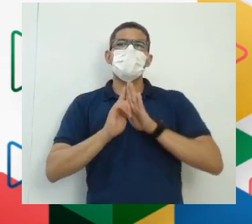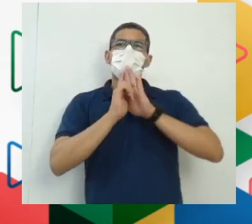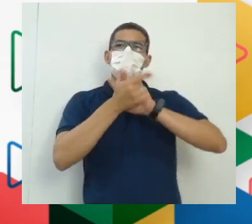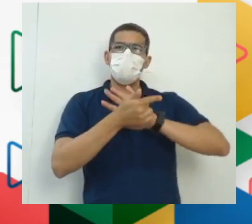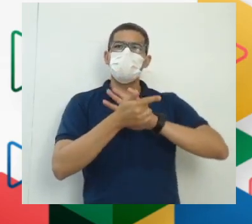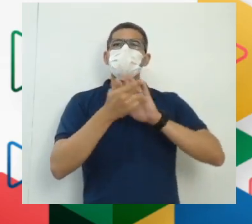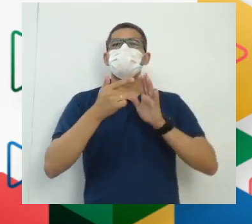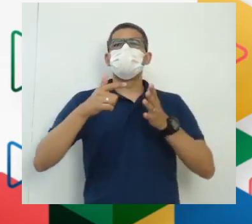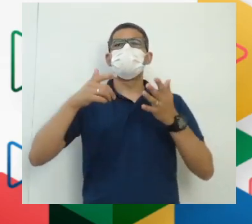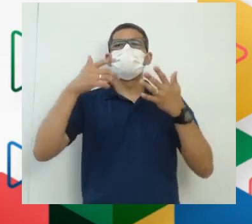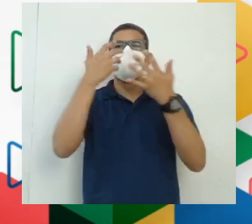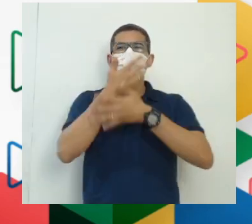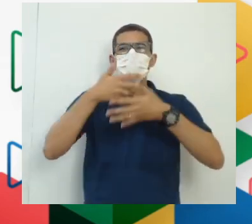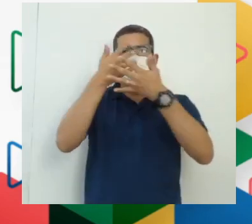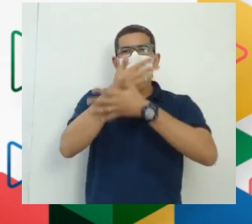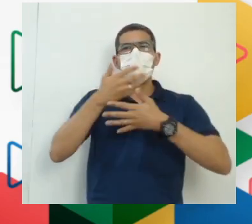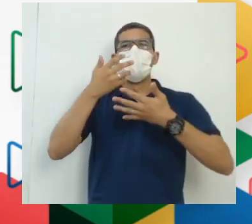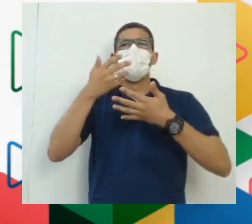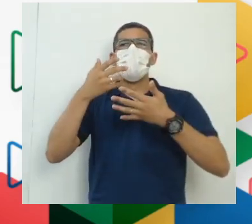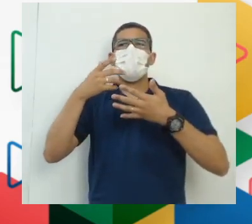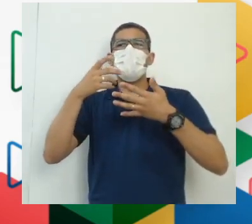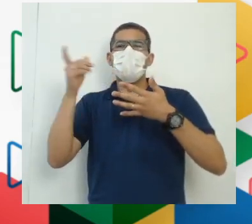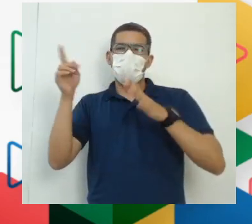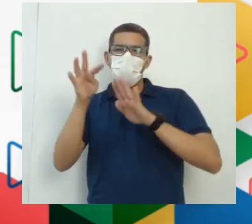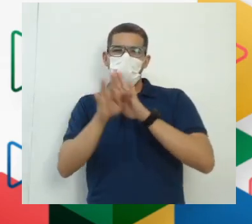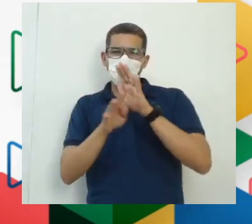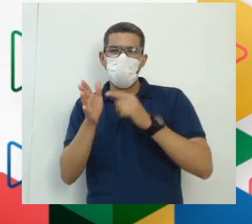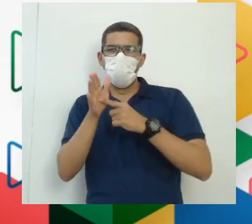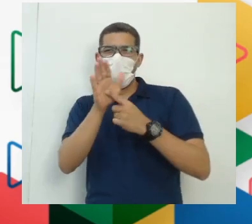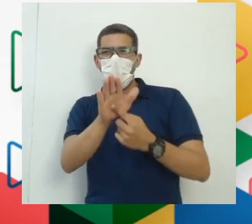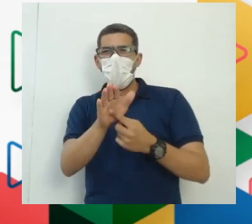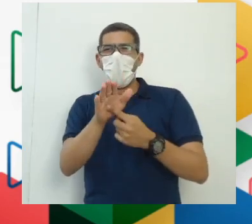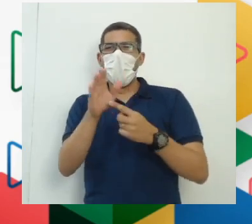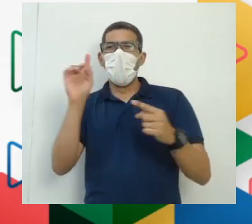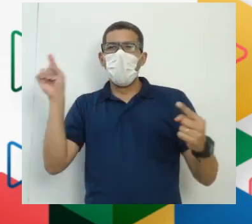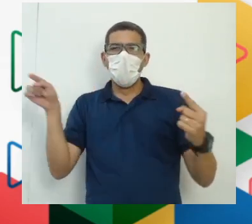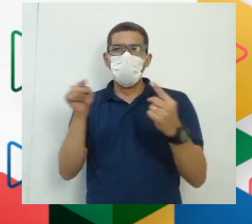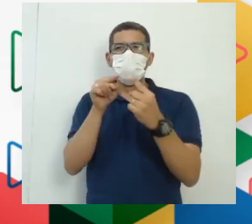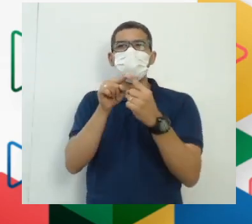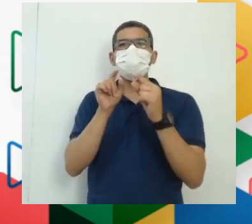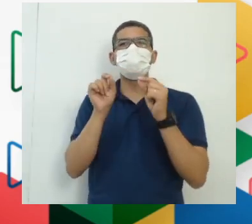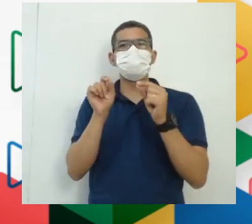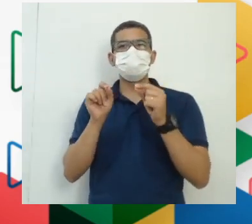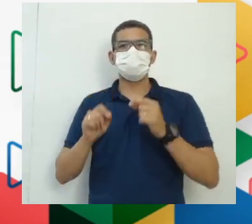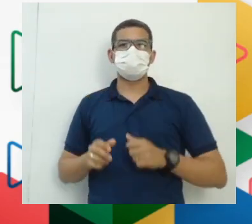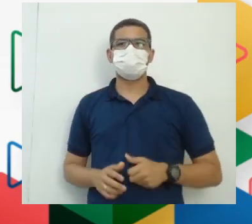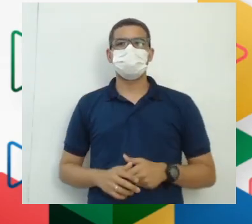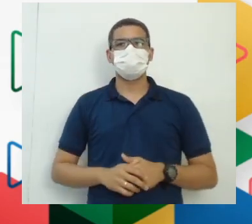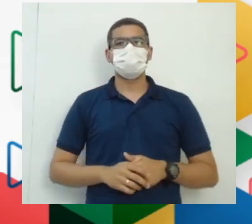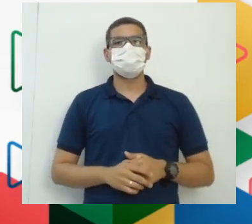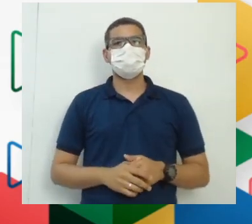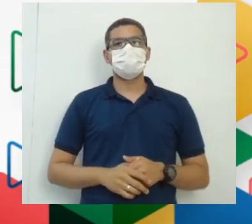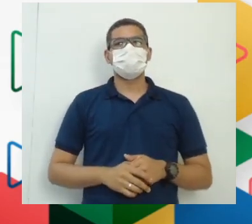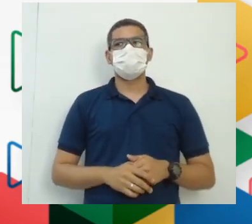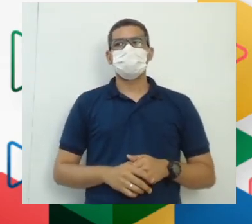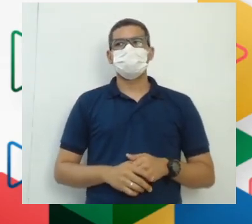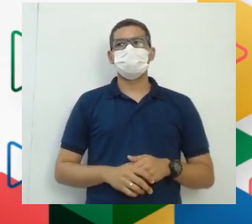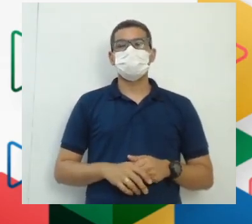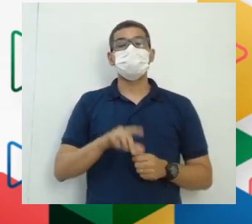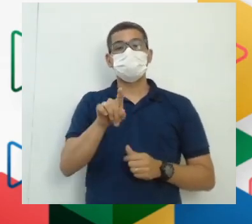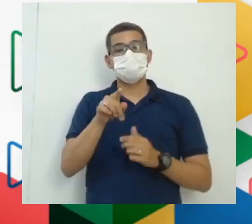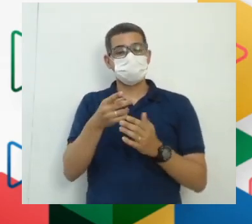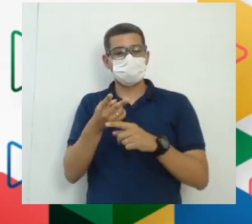vai dizer assim, ó, esses gêneros musicais tratados no texto estão diretamente ligados ao quê? Se você for fazer